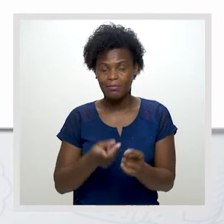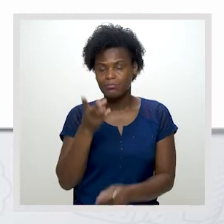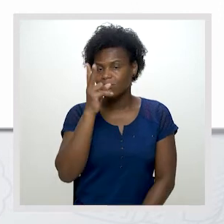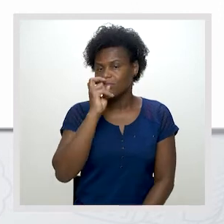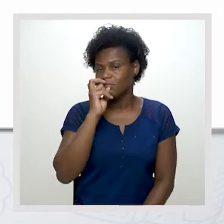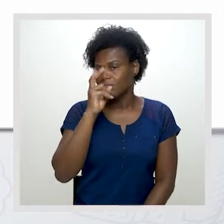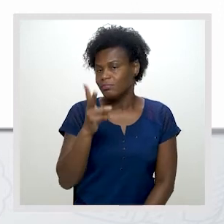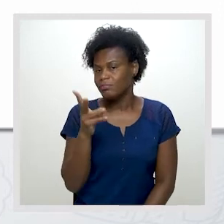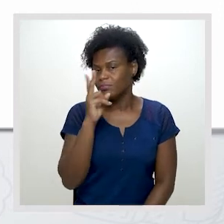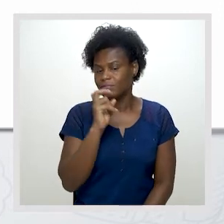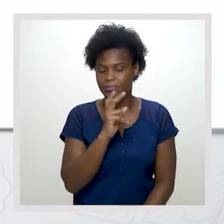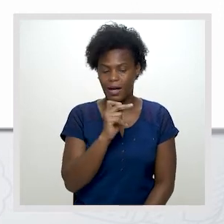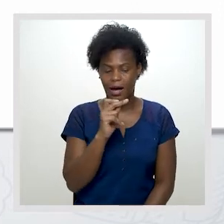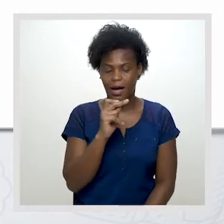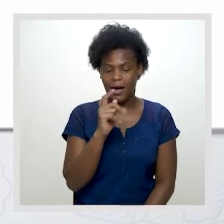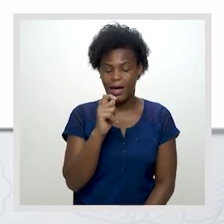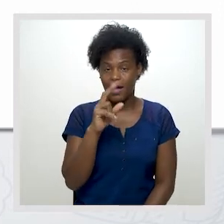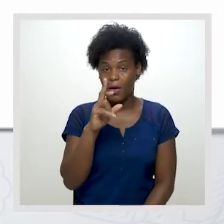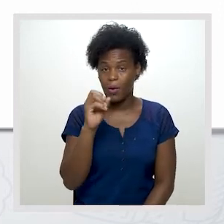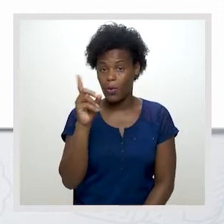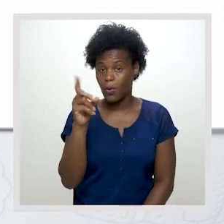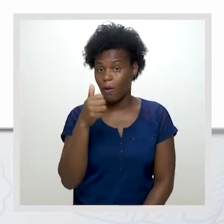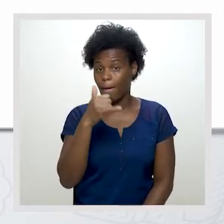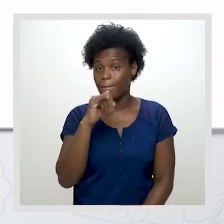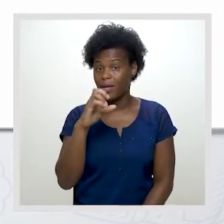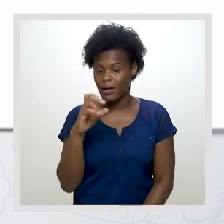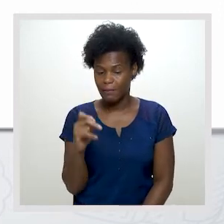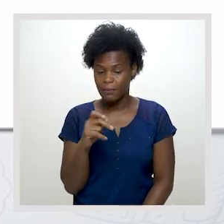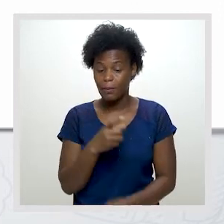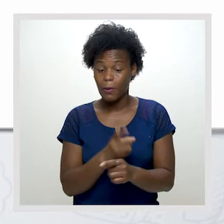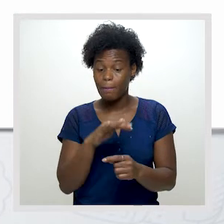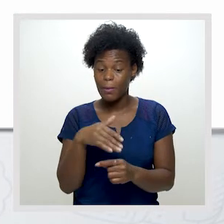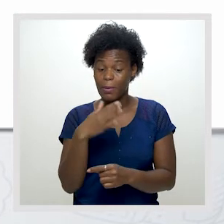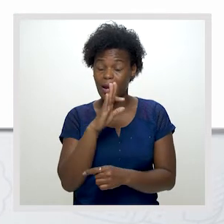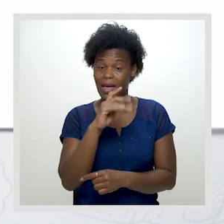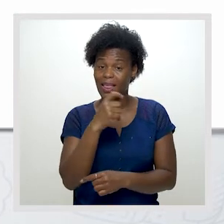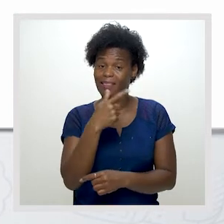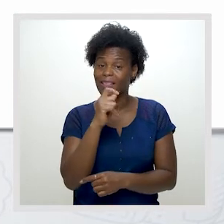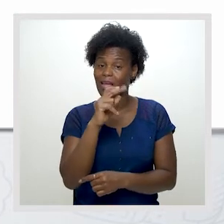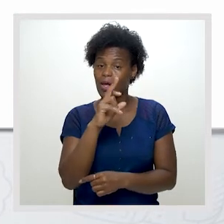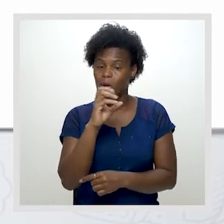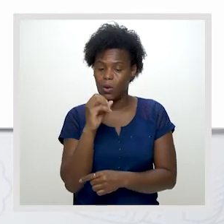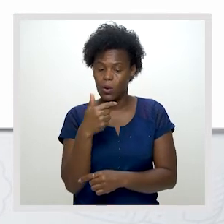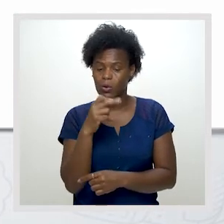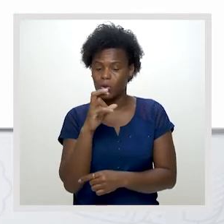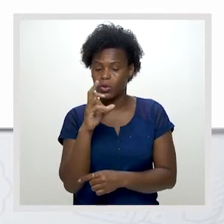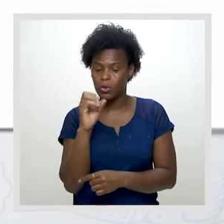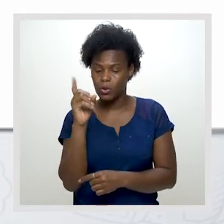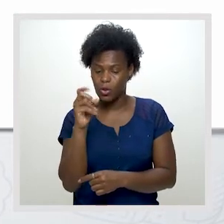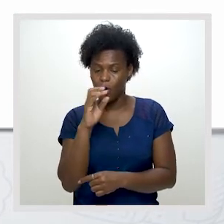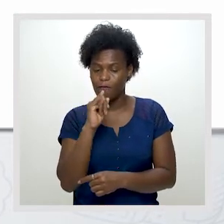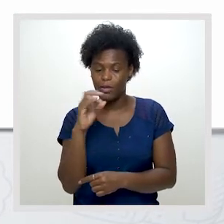respiração aeróbica. Porque os primeiros heterotróficos eram anaeróbicos. O que